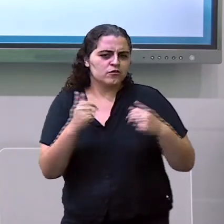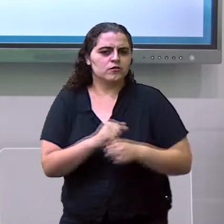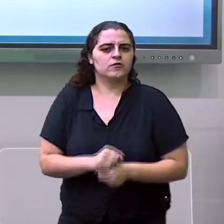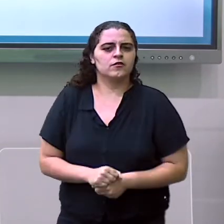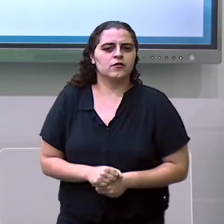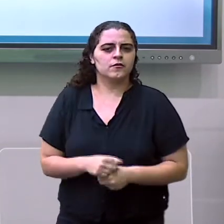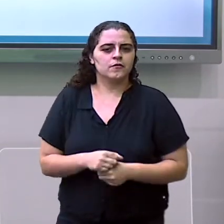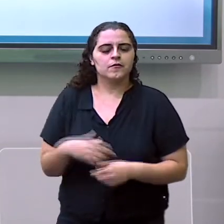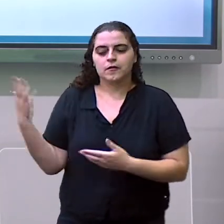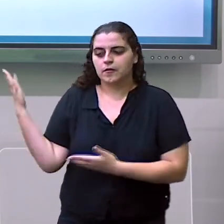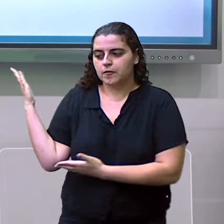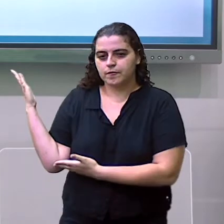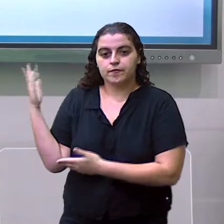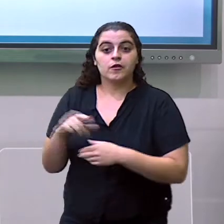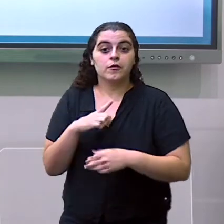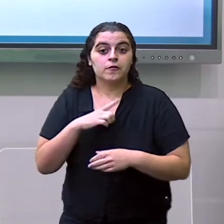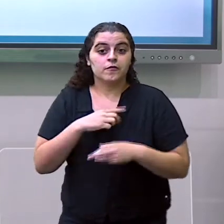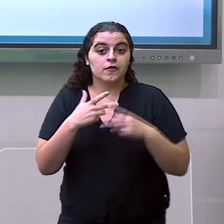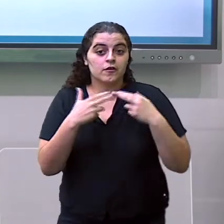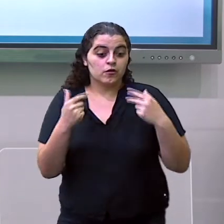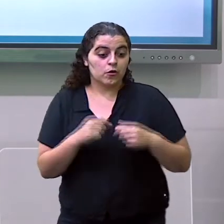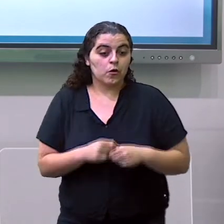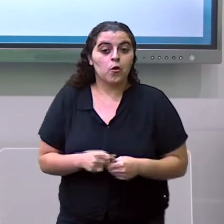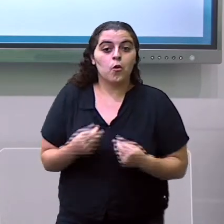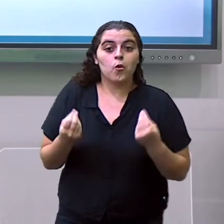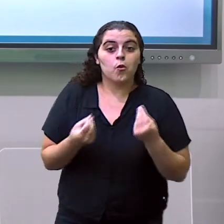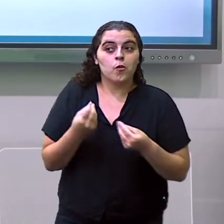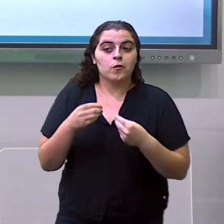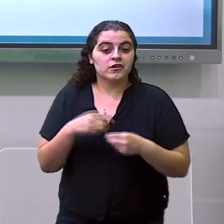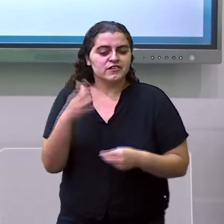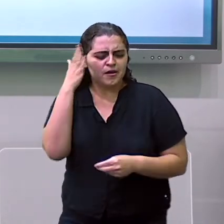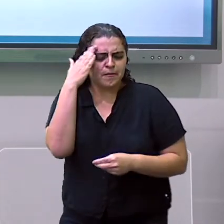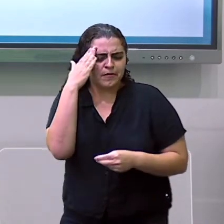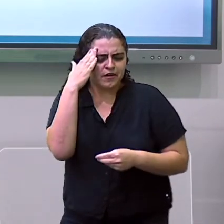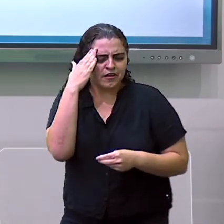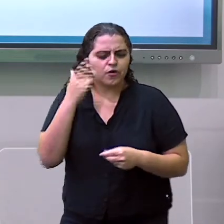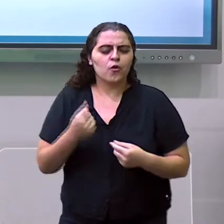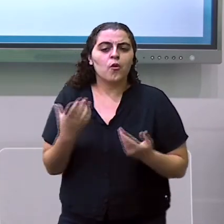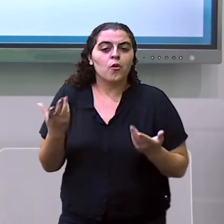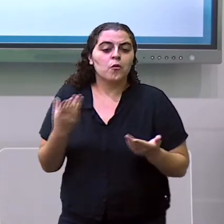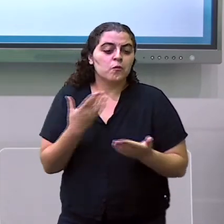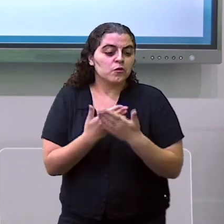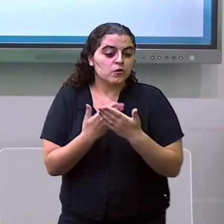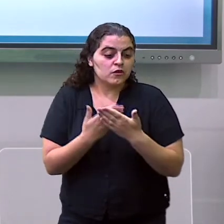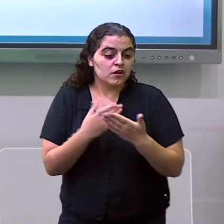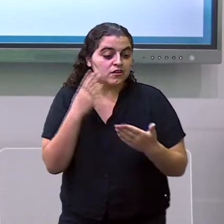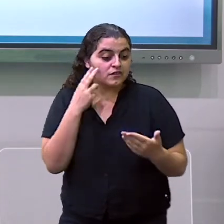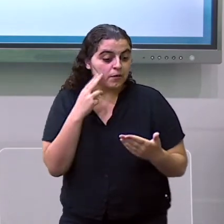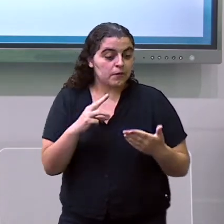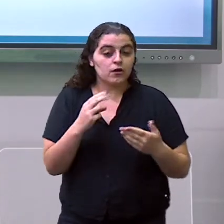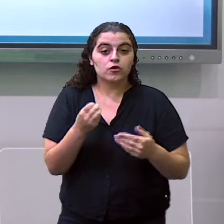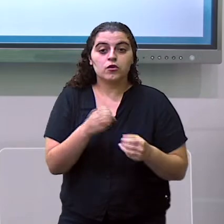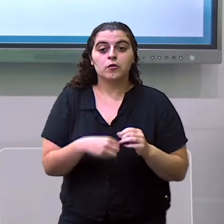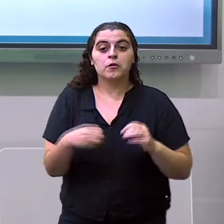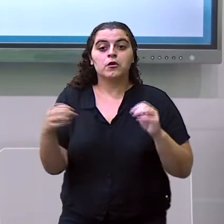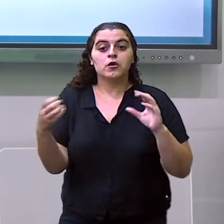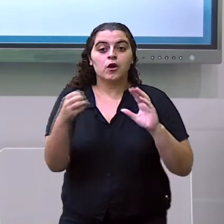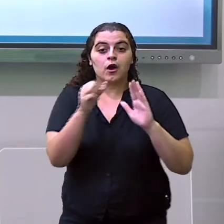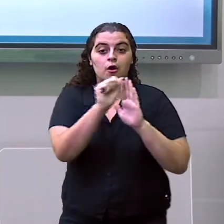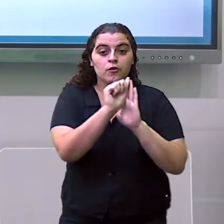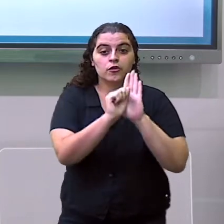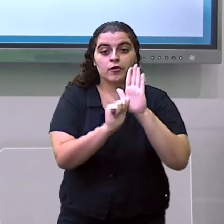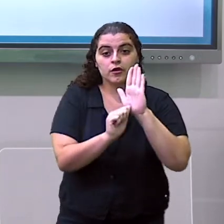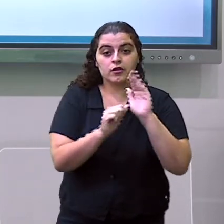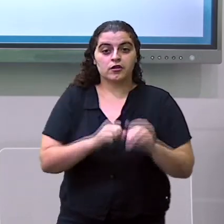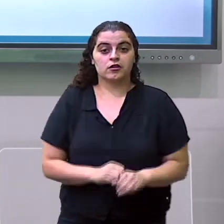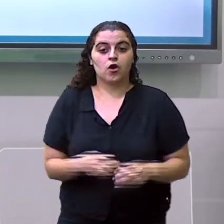temos infinitas possibilidades de saber e trabalhar com os conjuntos numéricos. Vamos relembrar um